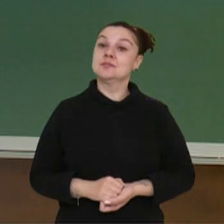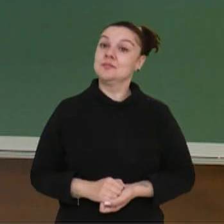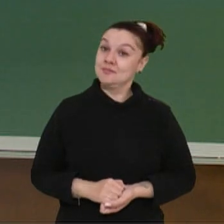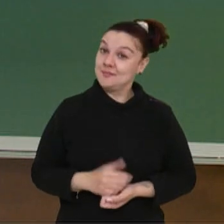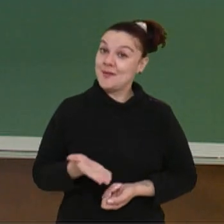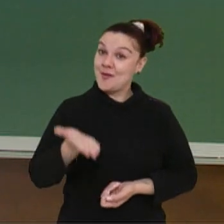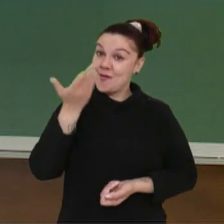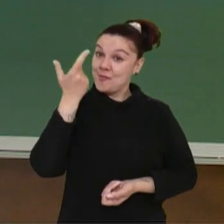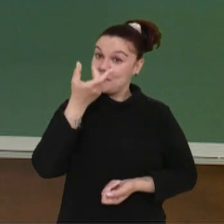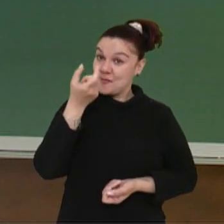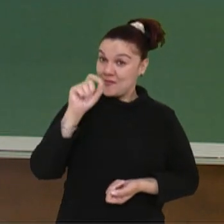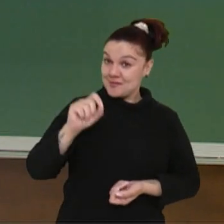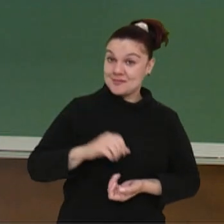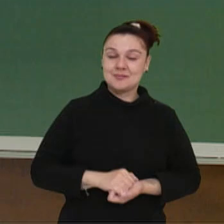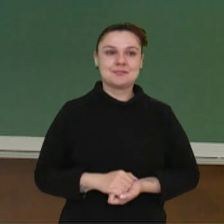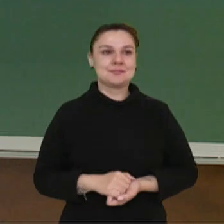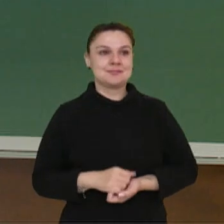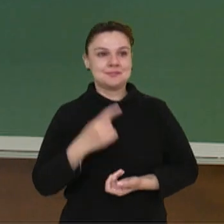Vamos para a correção?